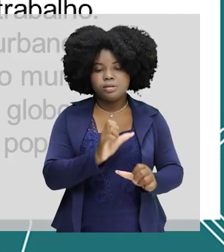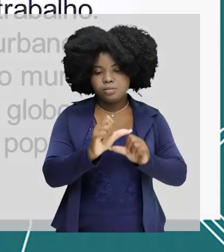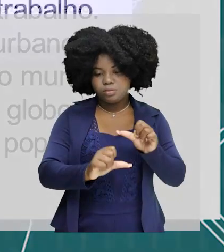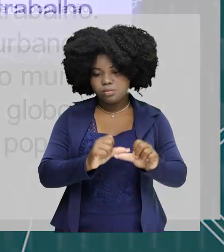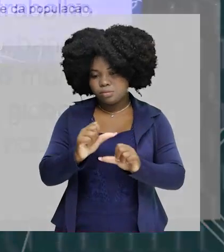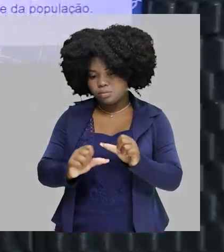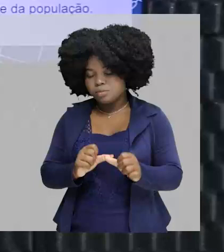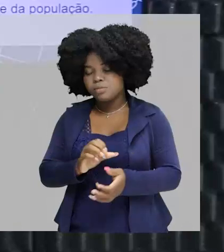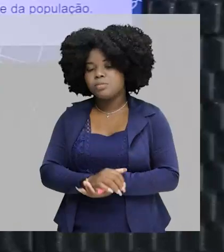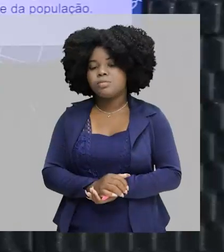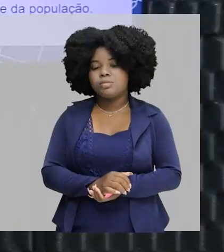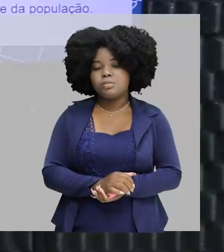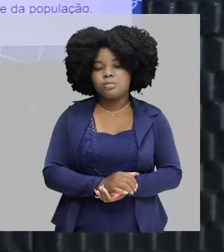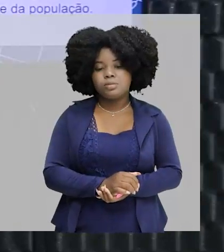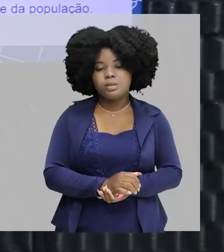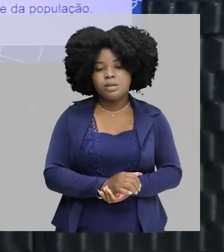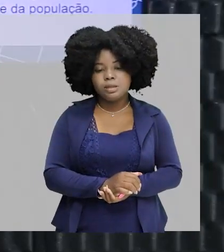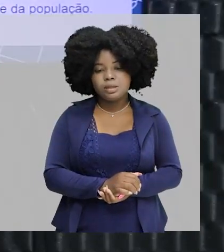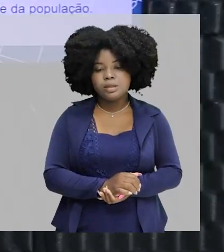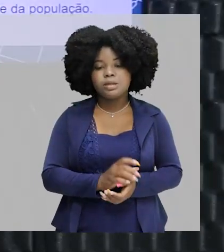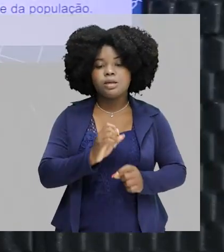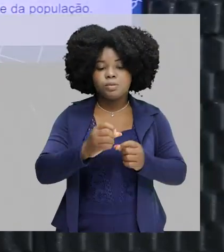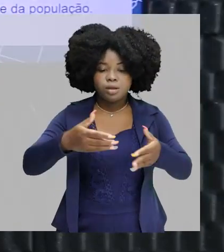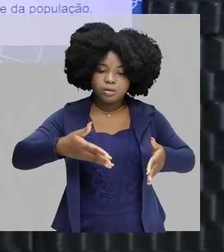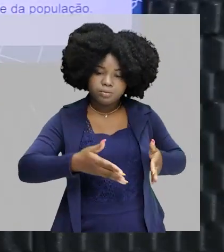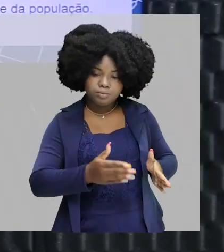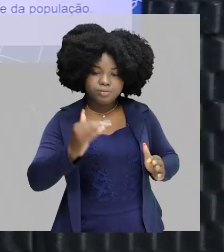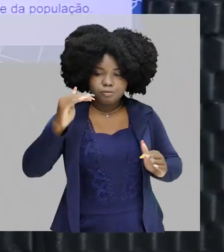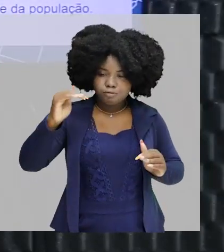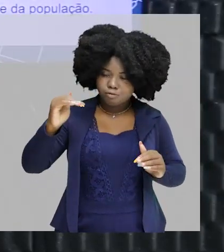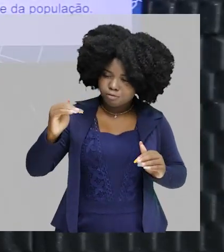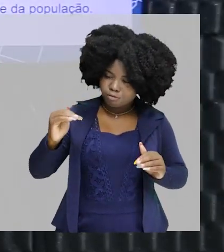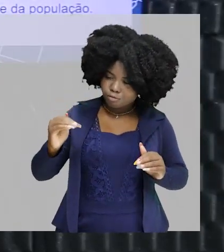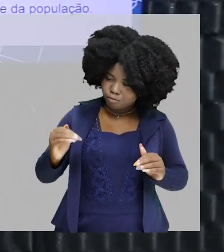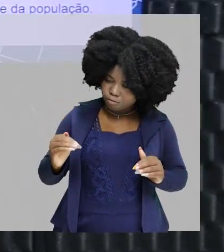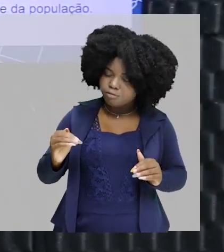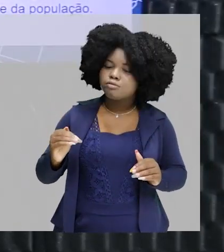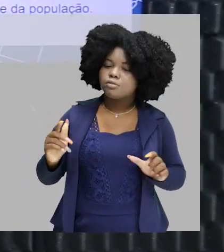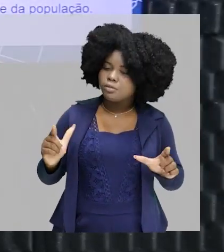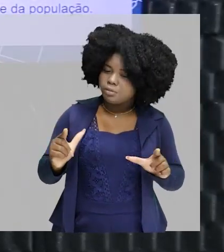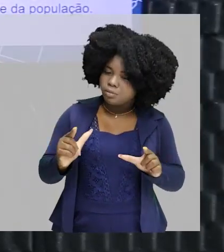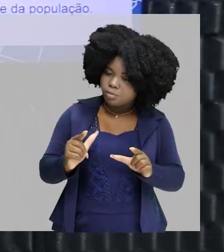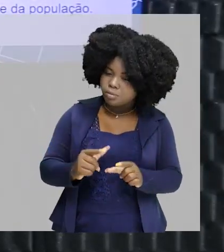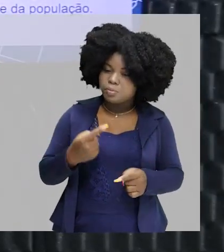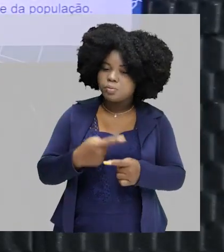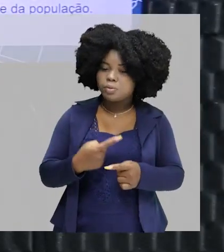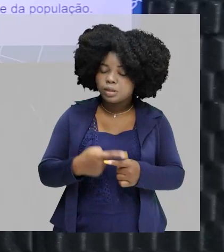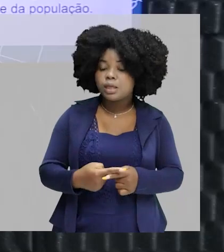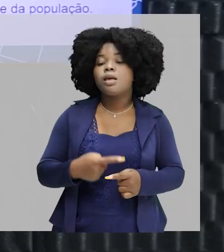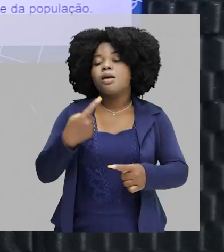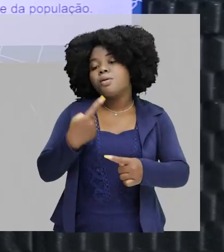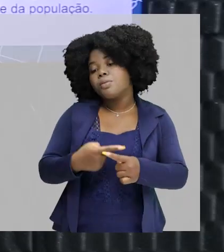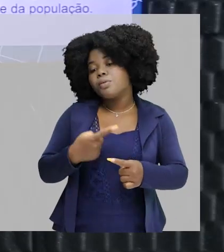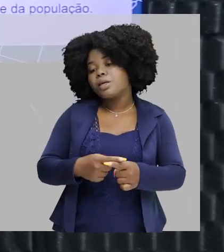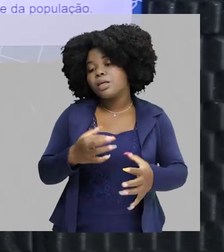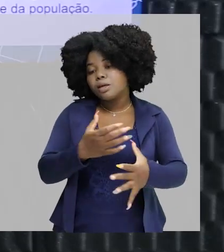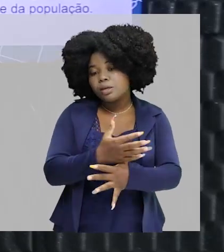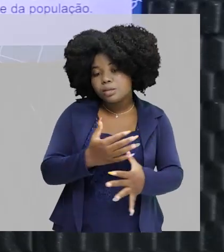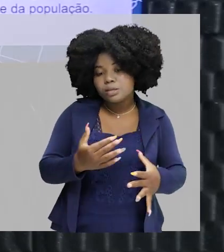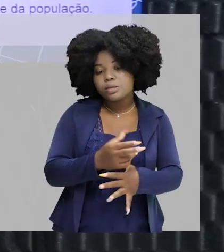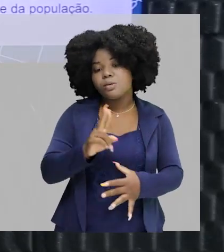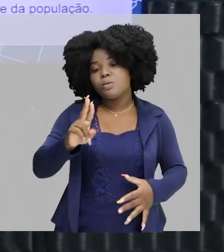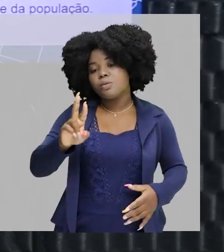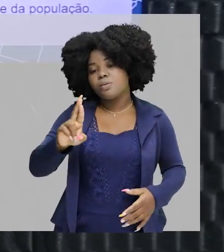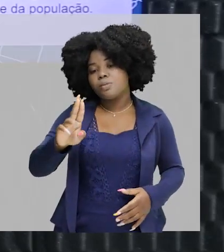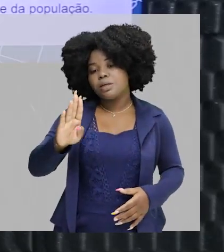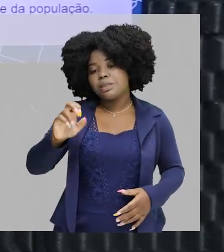demográfica, vai ser a queda da taxa de natalidade, que vai se exprimir por quê? Pelo aumento da urbanização, aumento do custo de